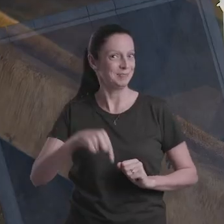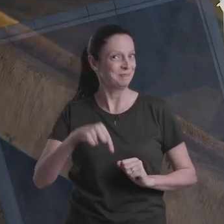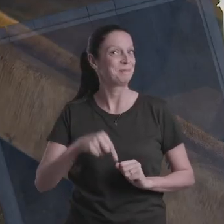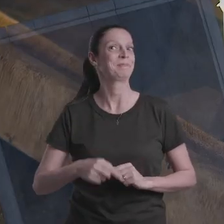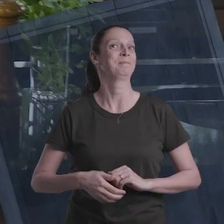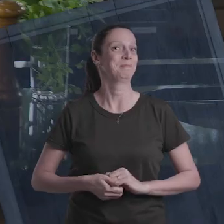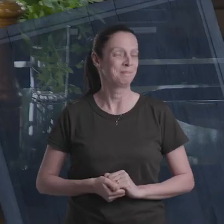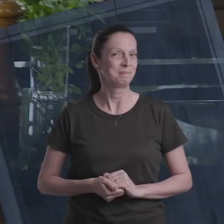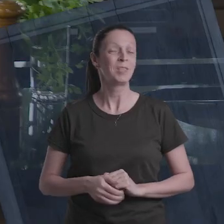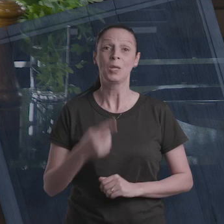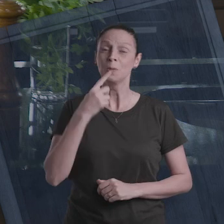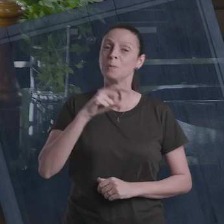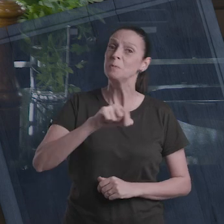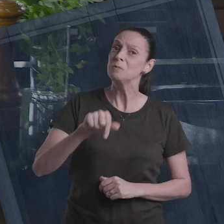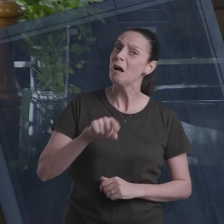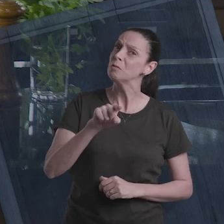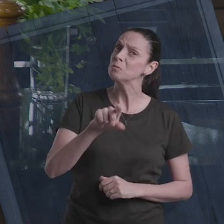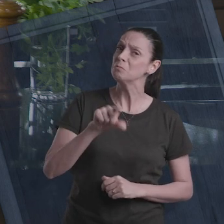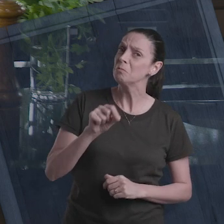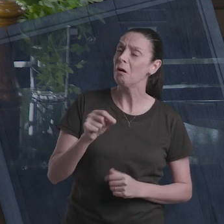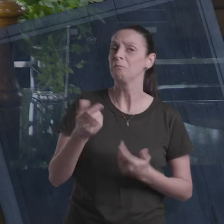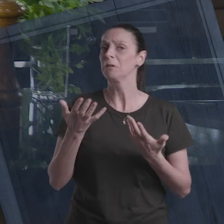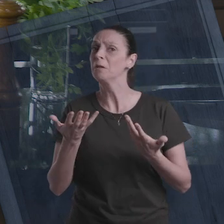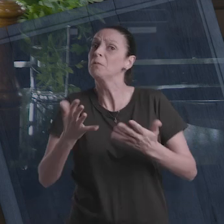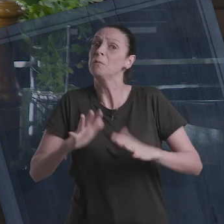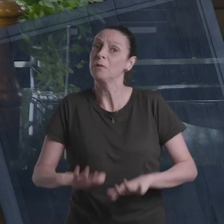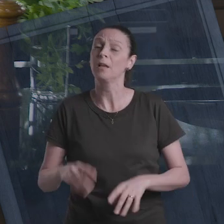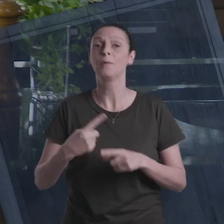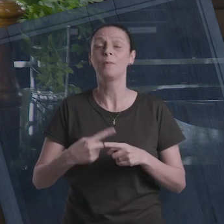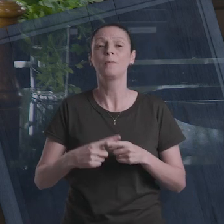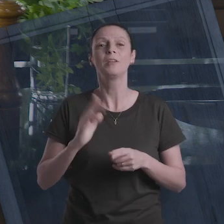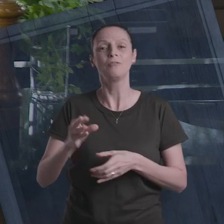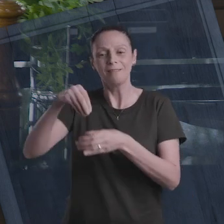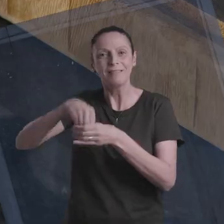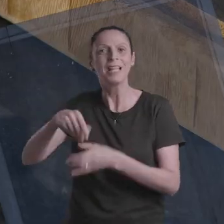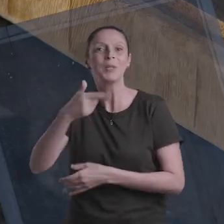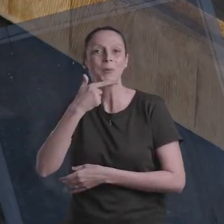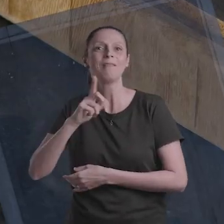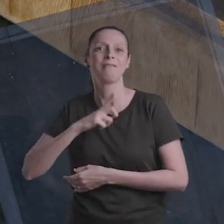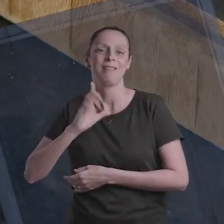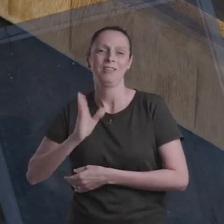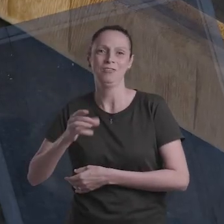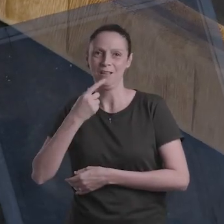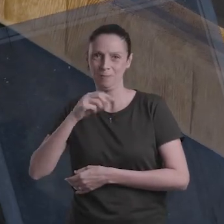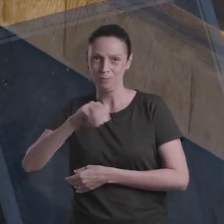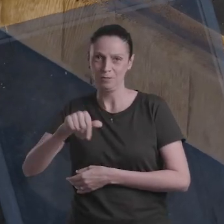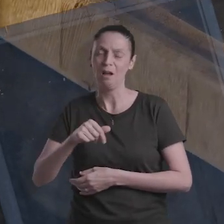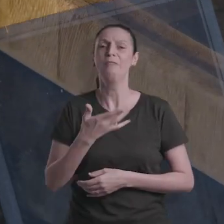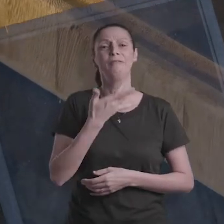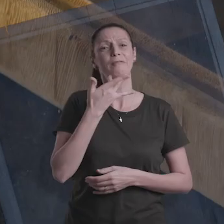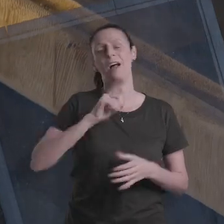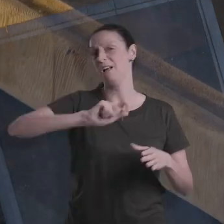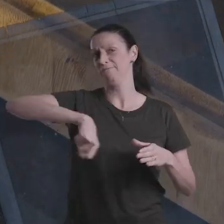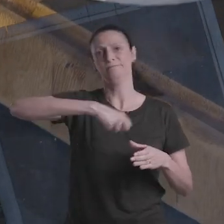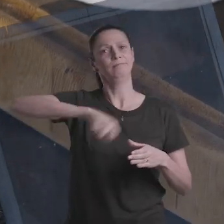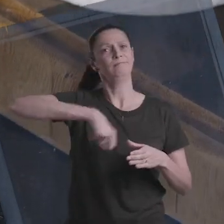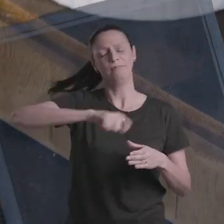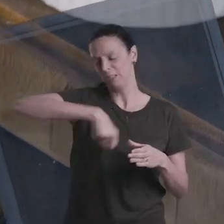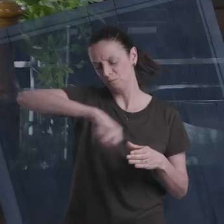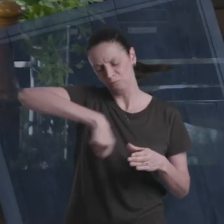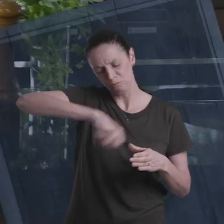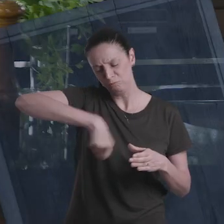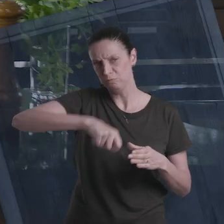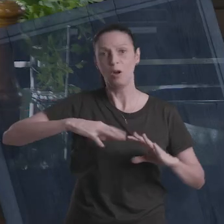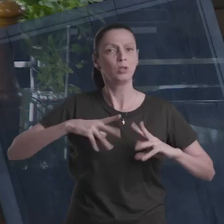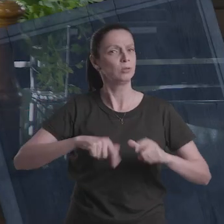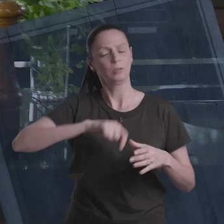na nossa quiche. O sal é a gosto, porque o queijo parmesão já tem sal. O modo de preparo é muito simples, é só